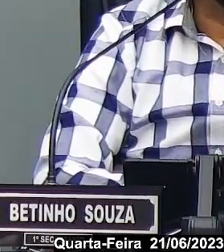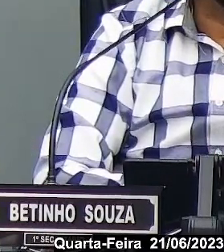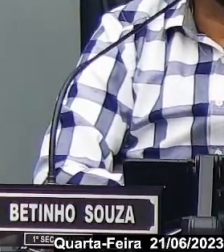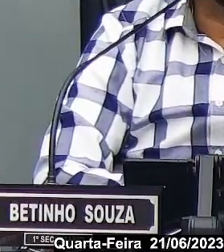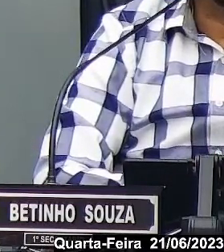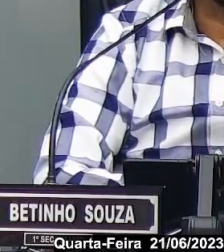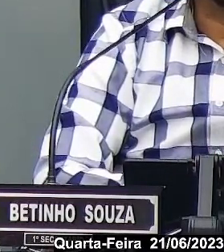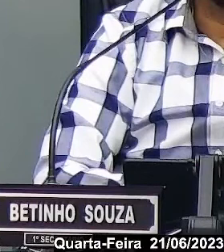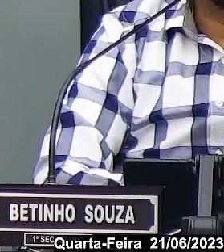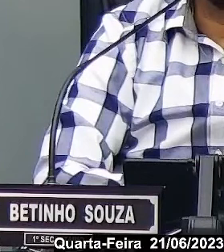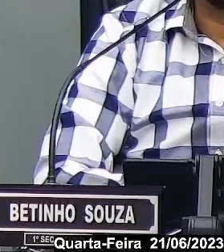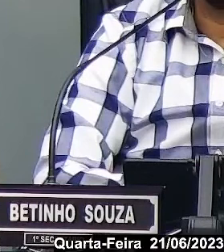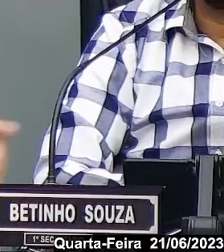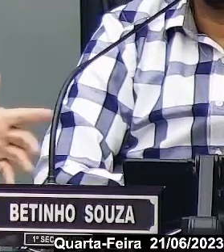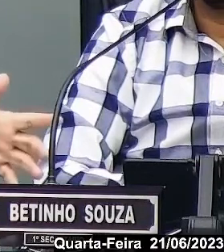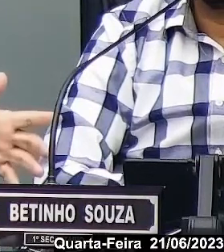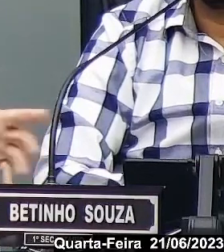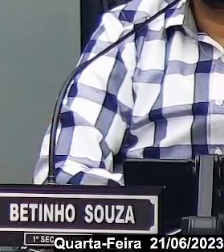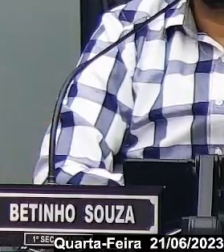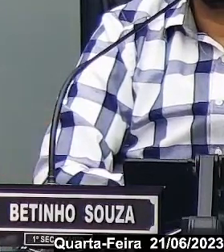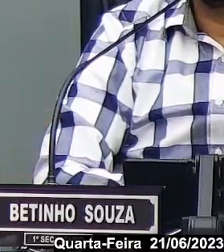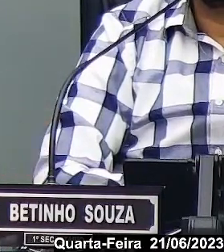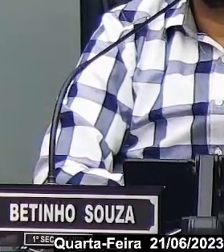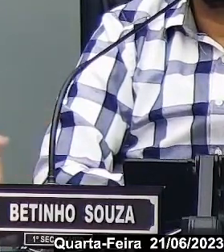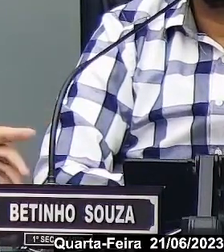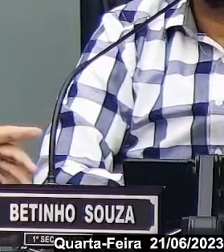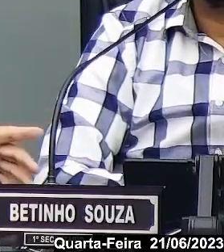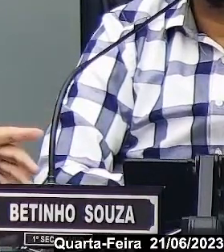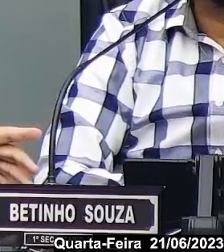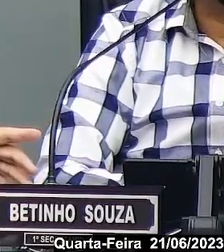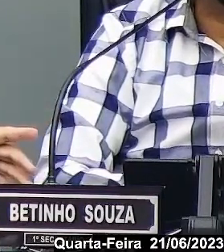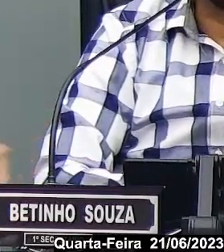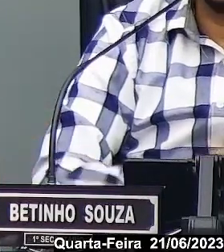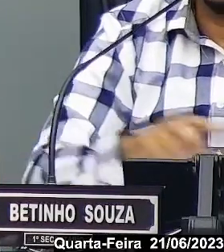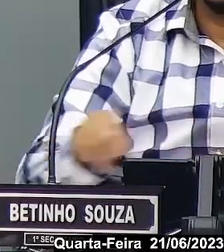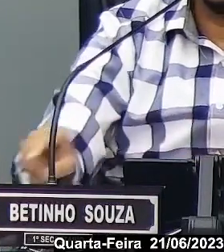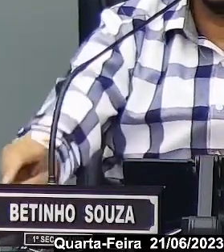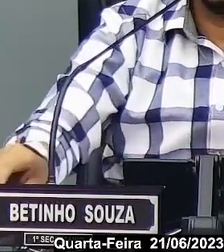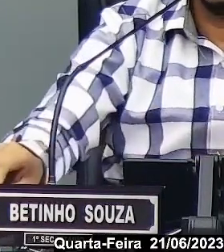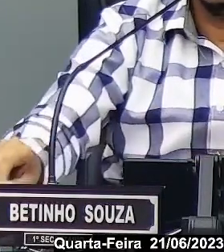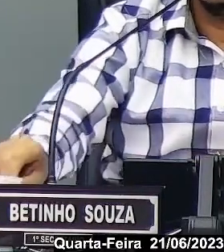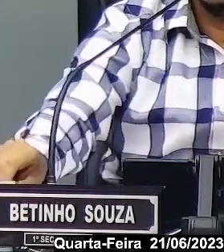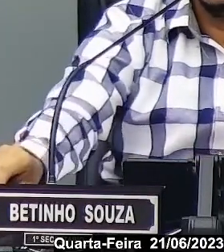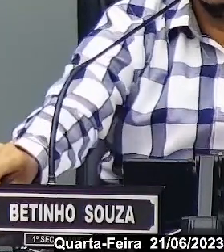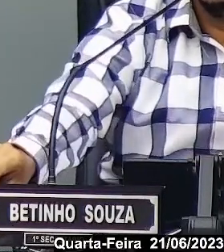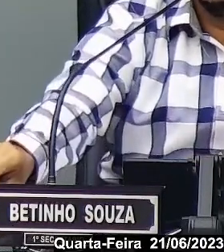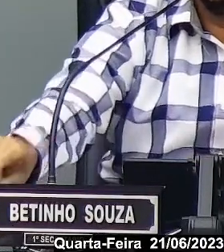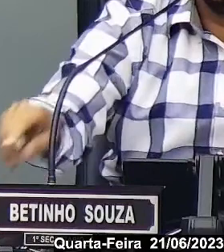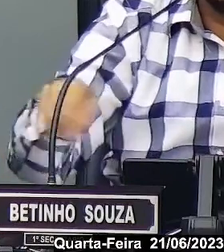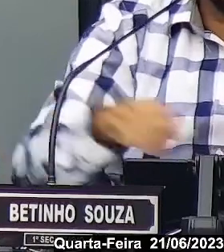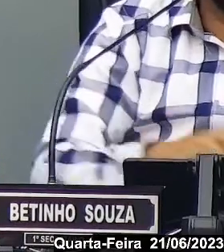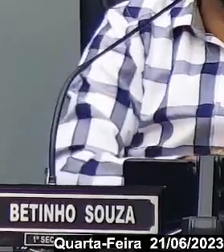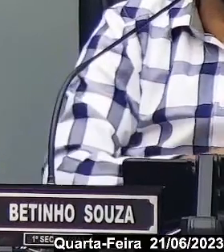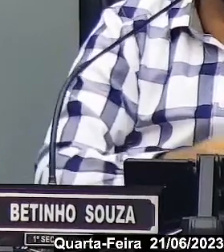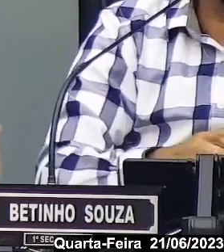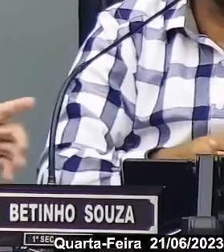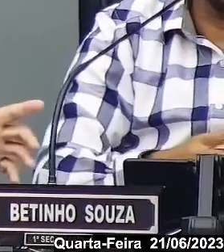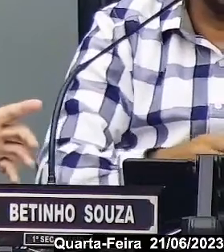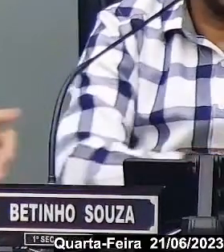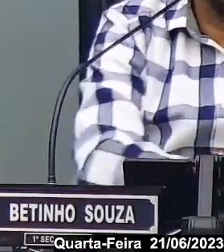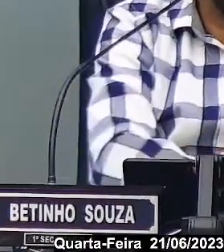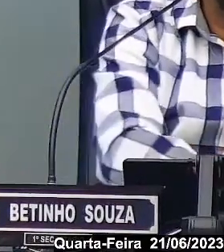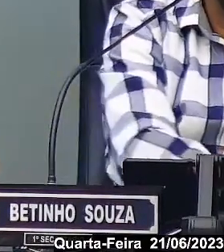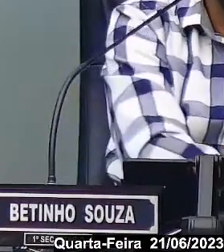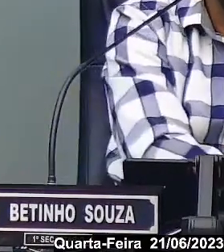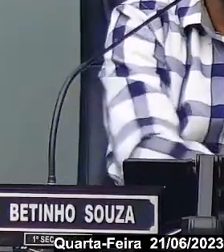teve aquela ocorrência, que o guarda merecia ser punido. O delegado Palumbo que falou,